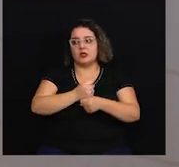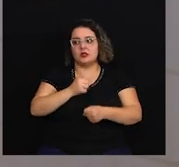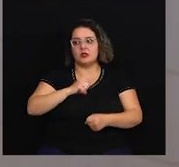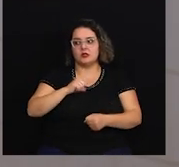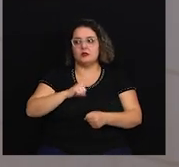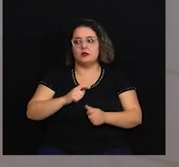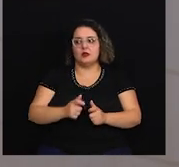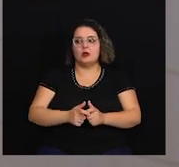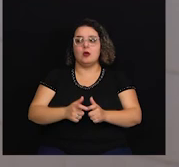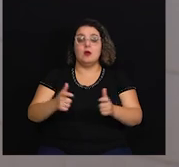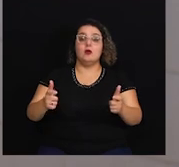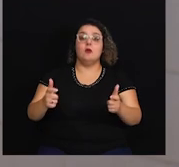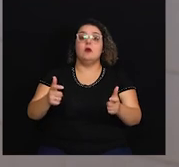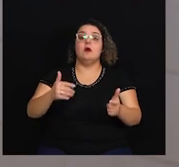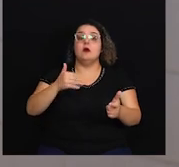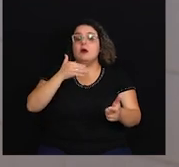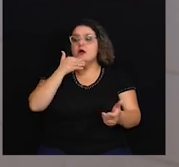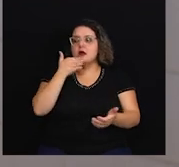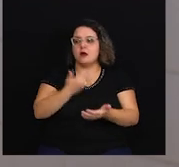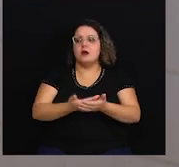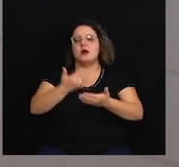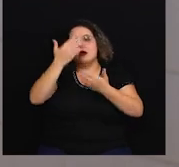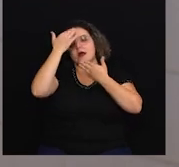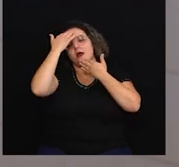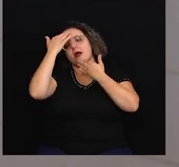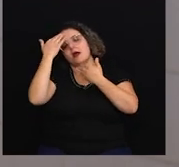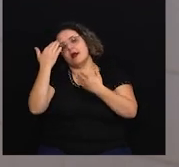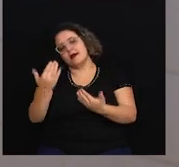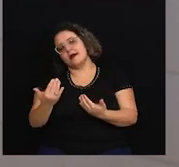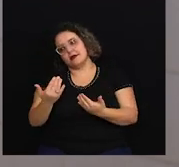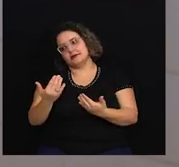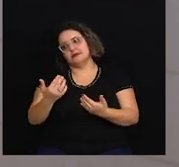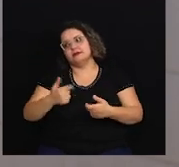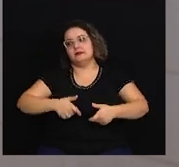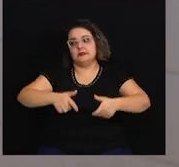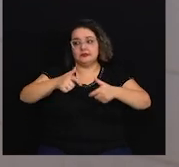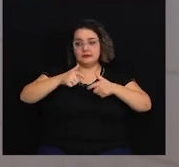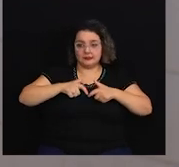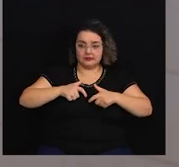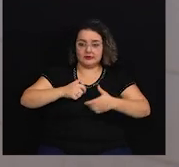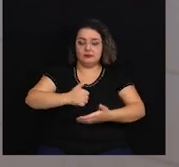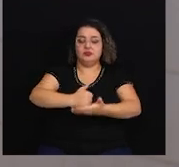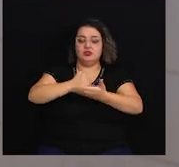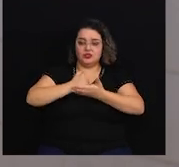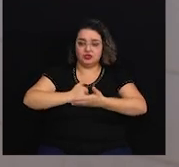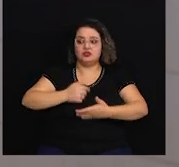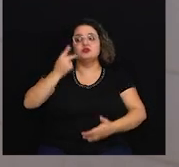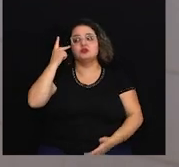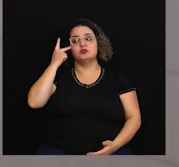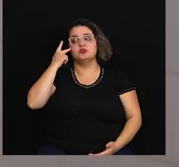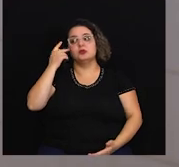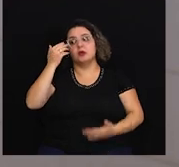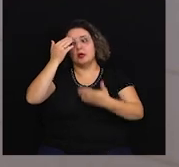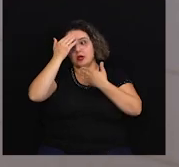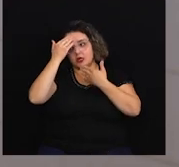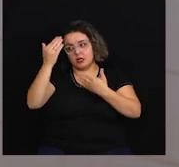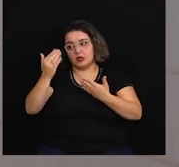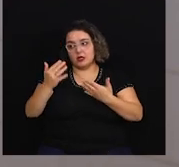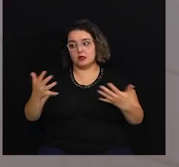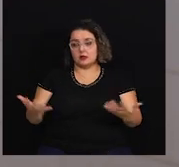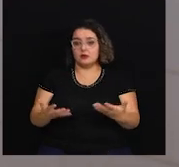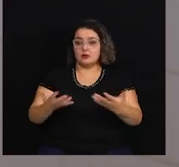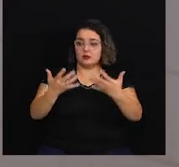grandes surpresas graça a esse título Paulista graças a nós temos sediado o